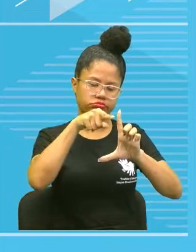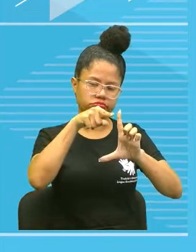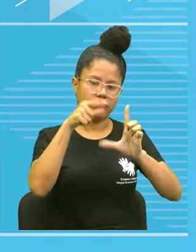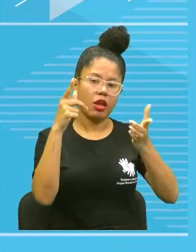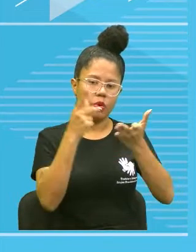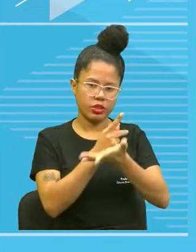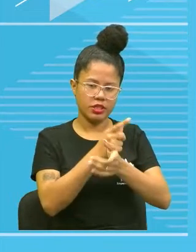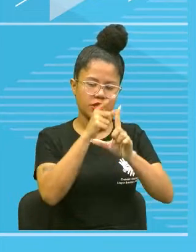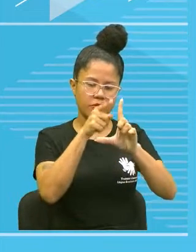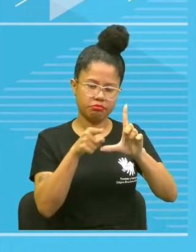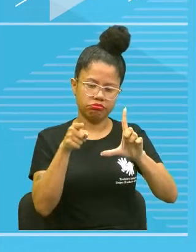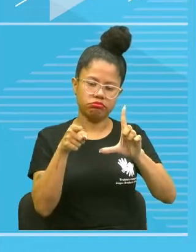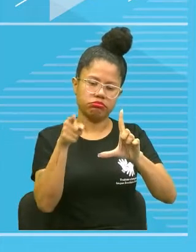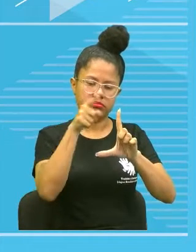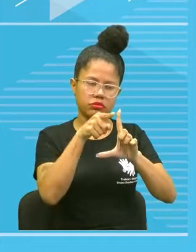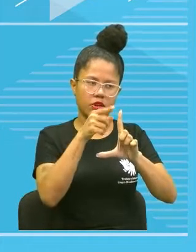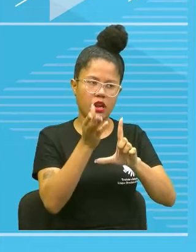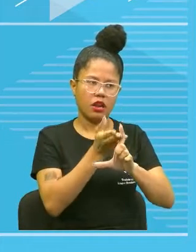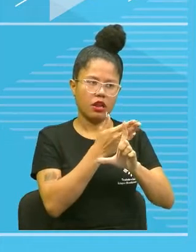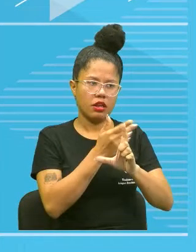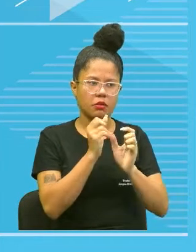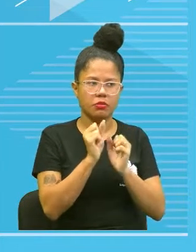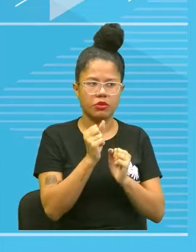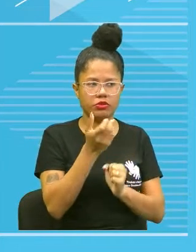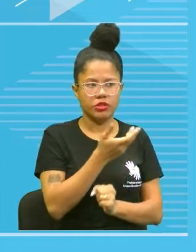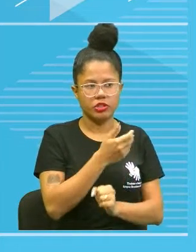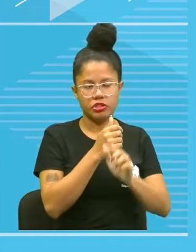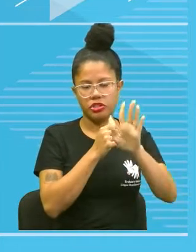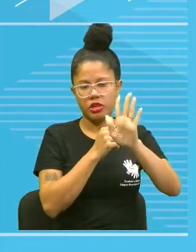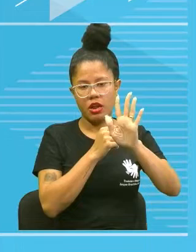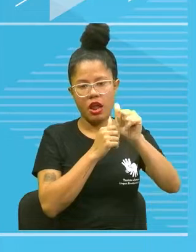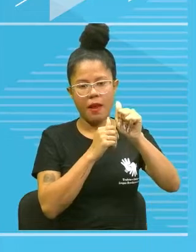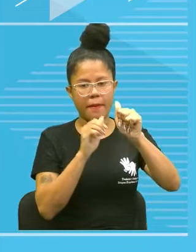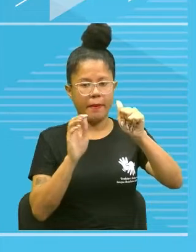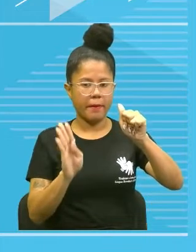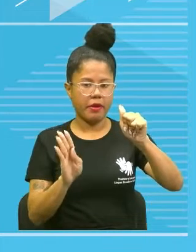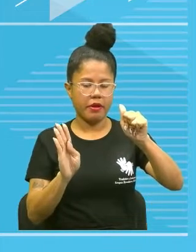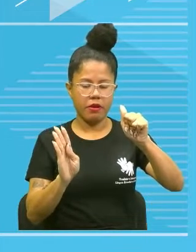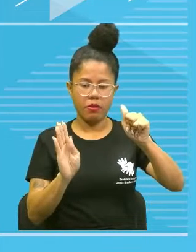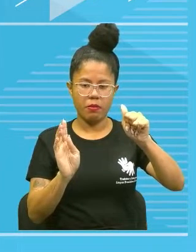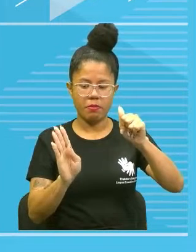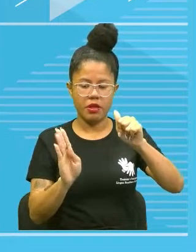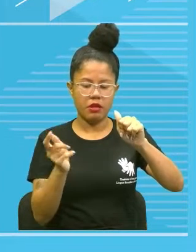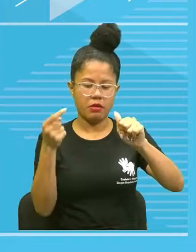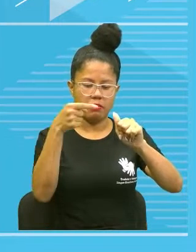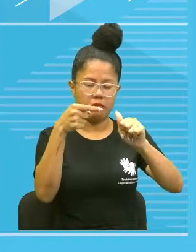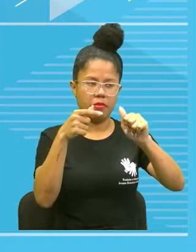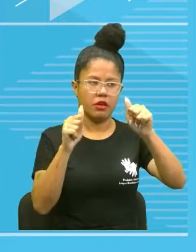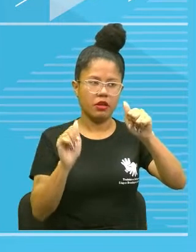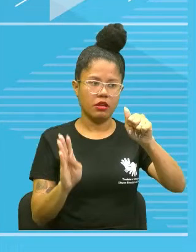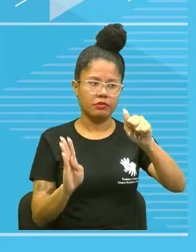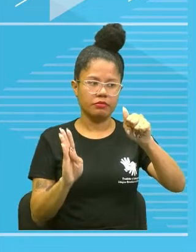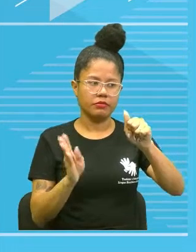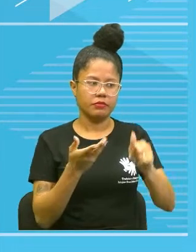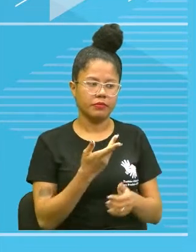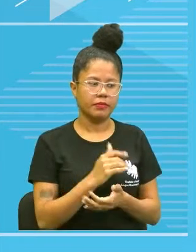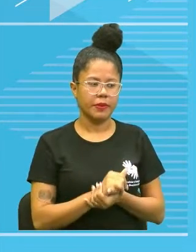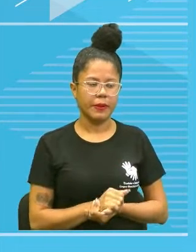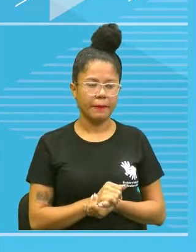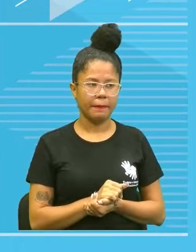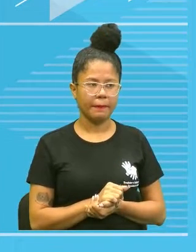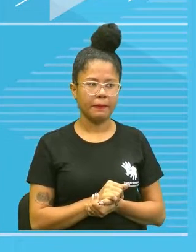trabalho, percebam que tanto faz eu pegar de A para B quanto de B para A. A parte pintada tem o mesmo